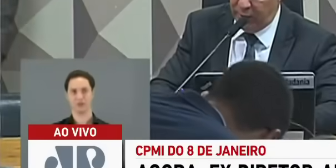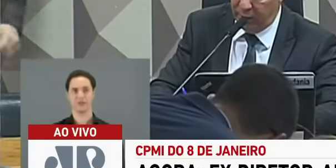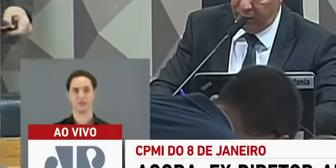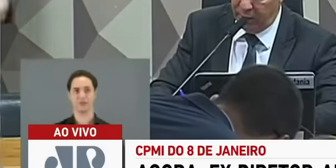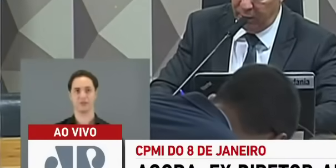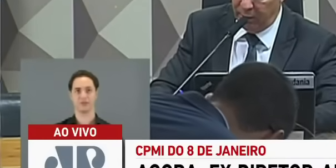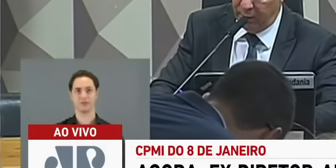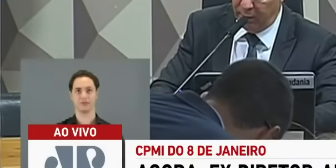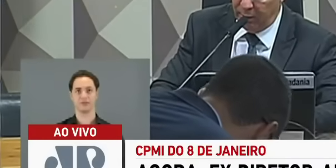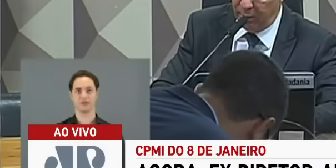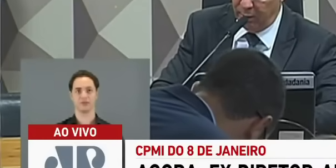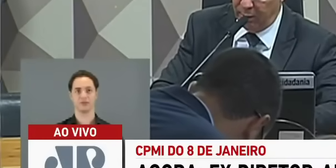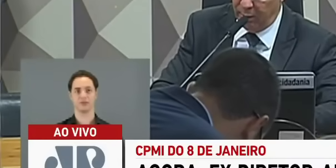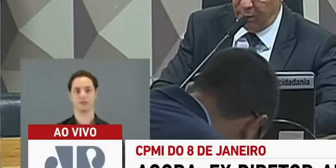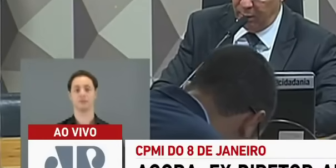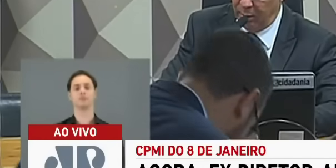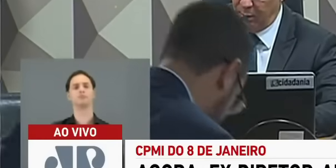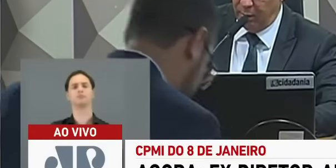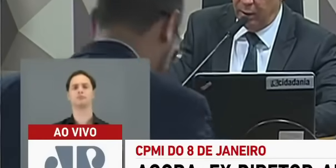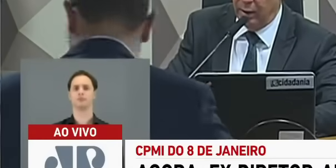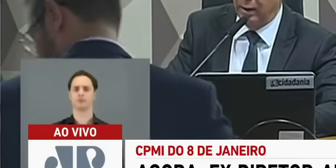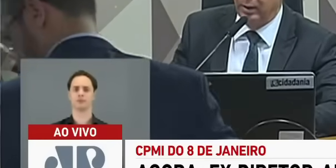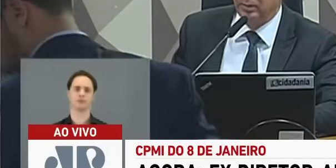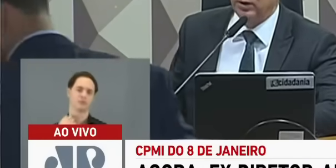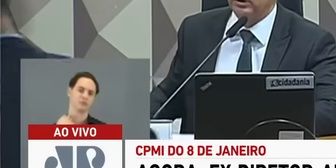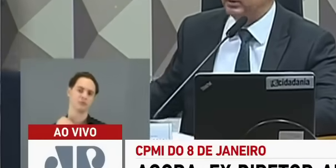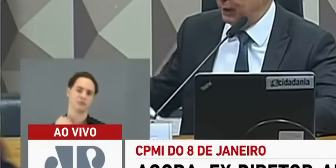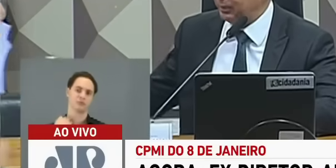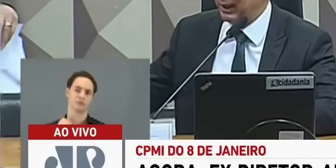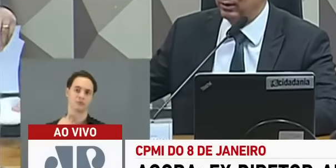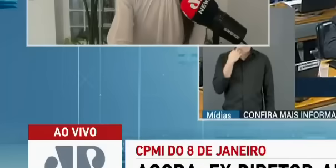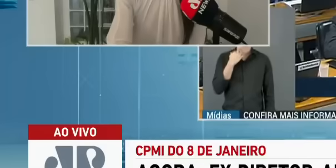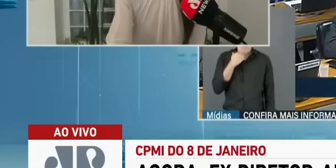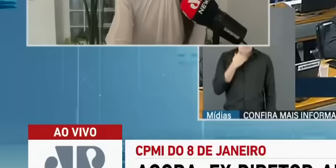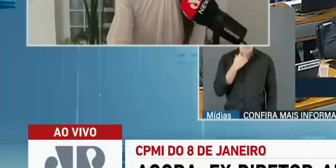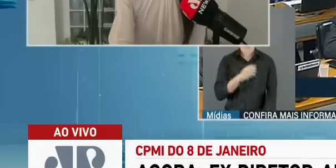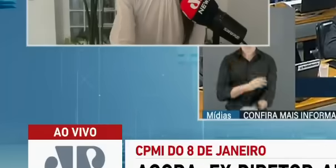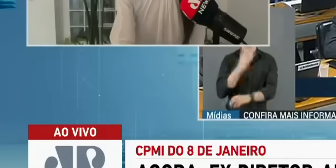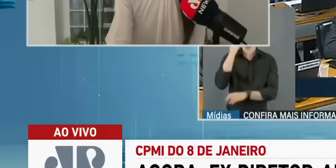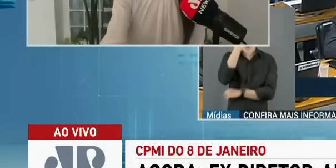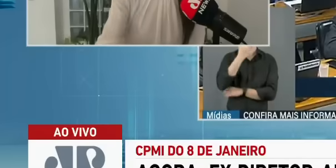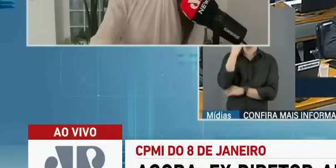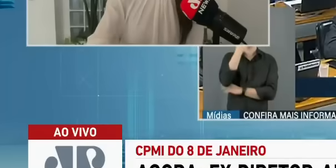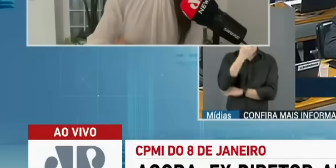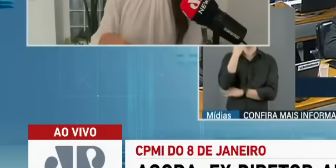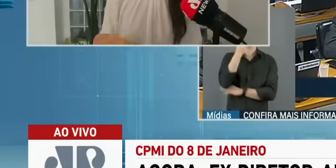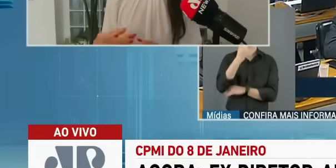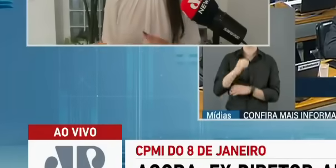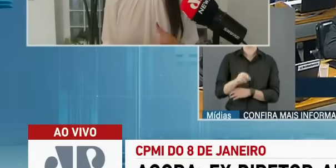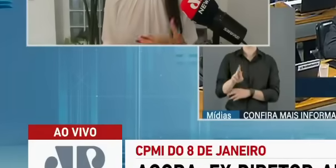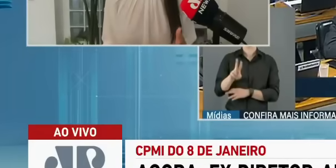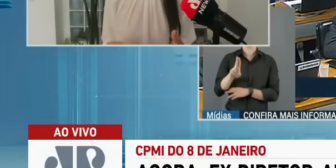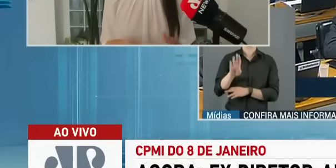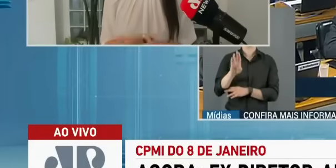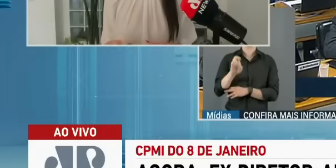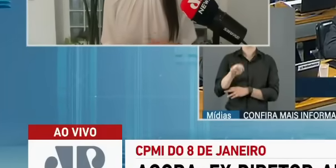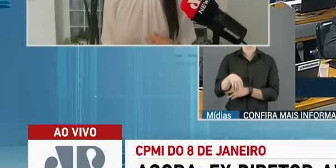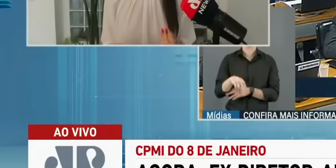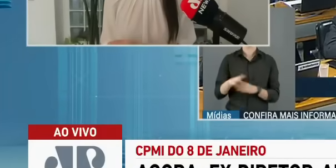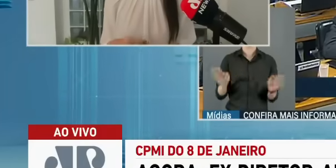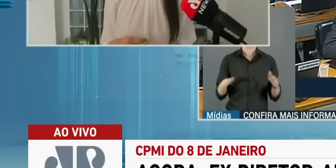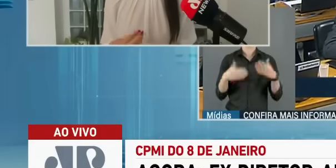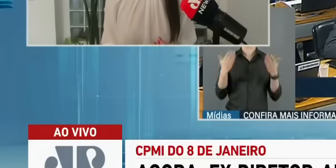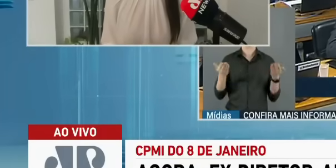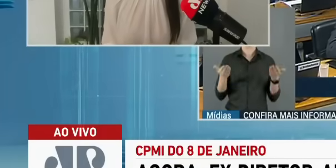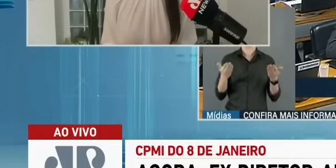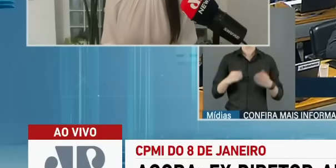Tiago, você sabe que na última vez que eu estive em Brasília, eu ouvi isso nos corredores da Câmara dos Deputados. Havia uma insatisfação porque eles queriam imagens de